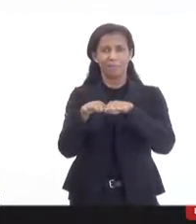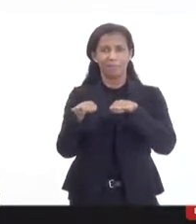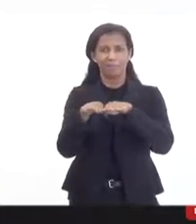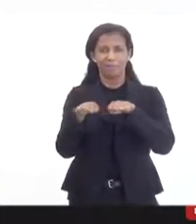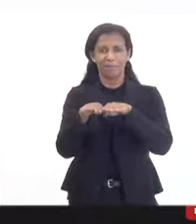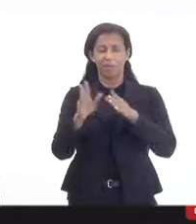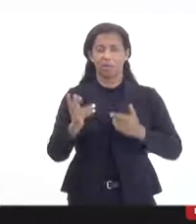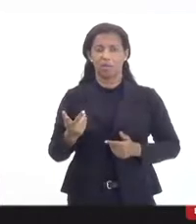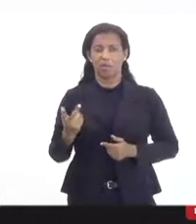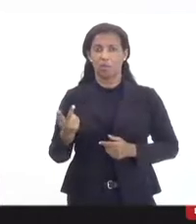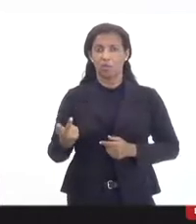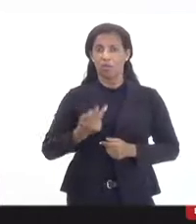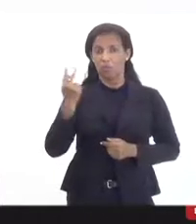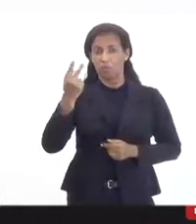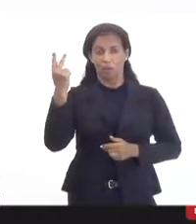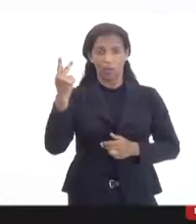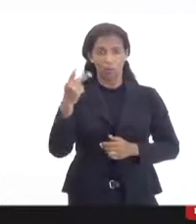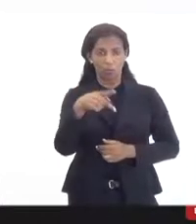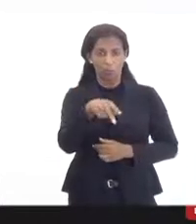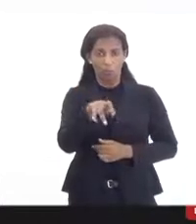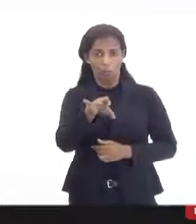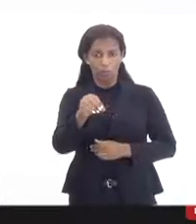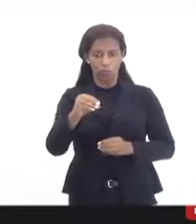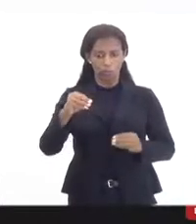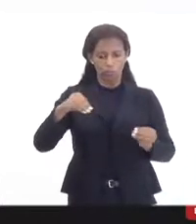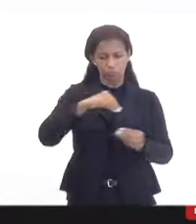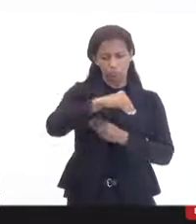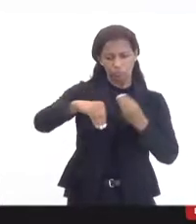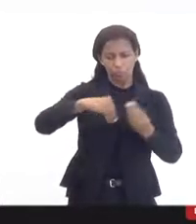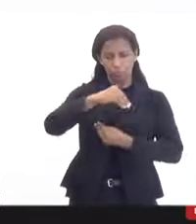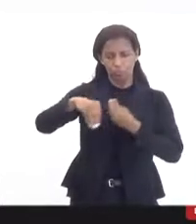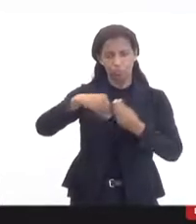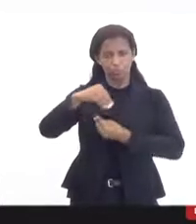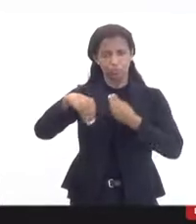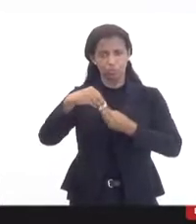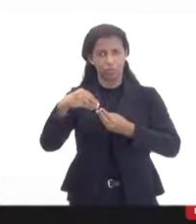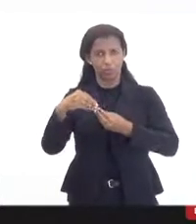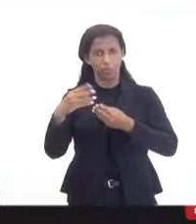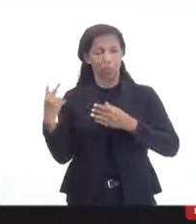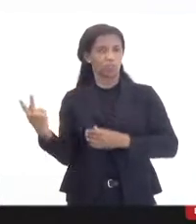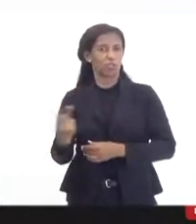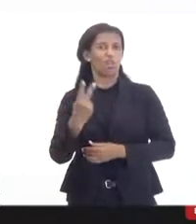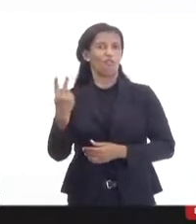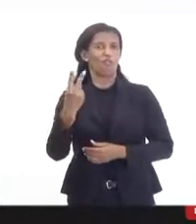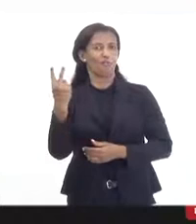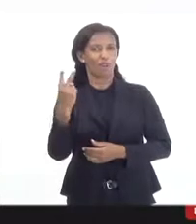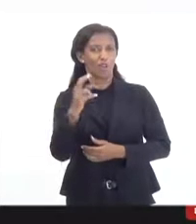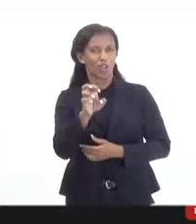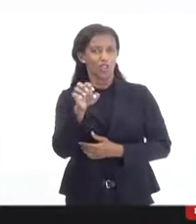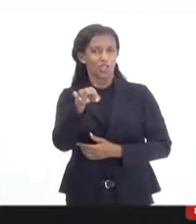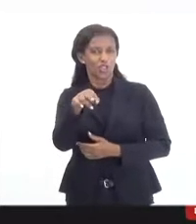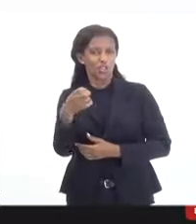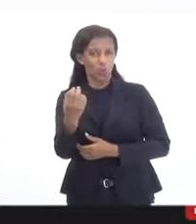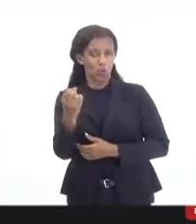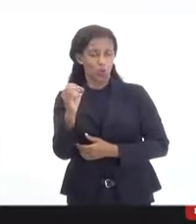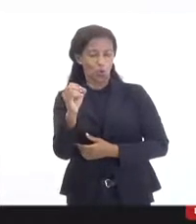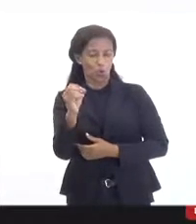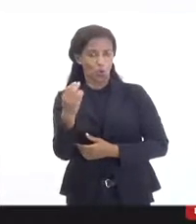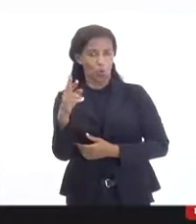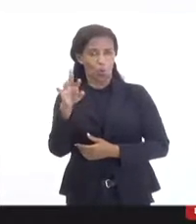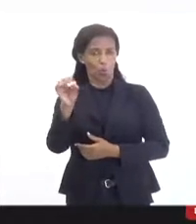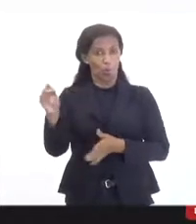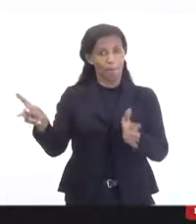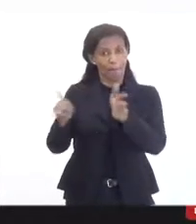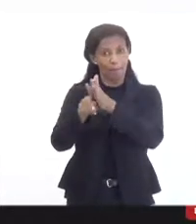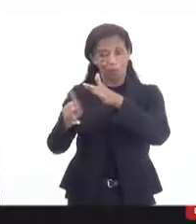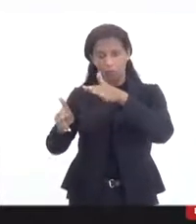de preço médio daqueles produtos, misturou diversos produtos para se chegar a um valor de estorno, e operações que não são operações da Petrobras, mas são